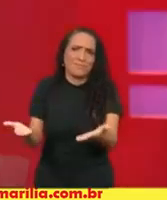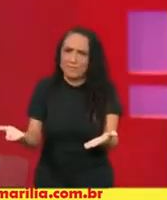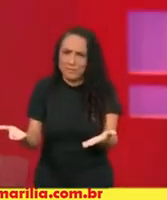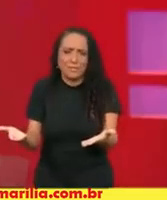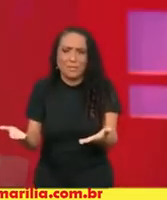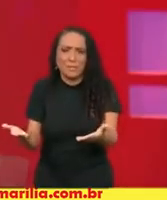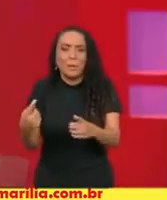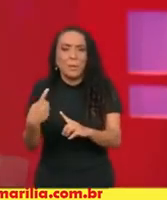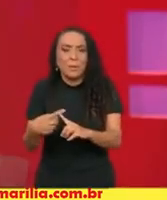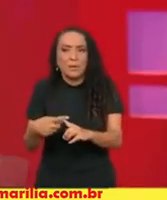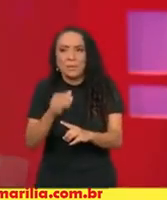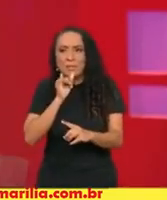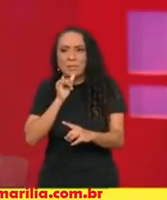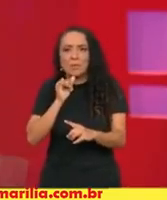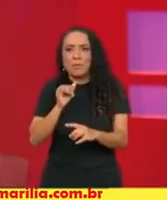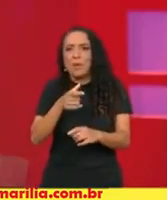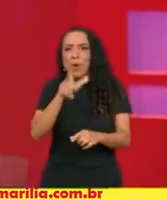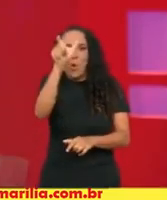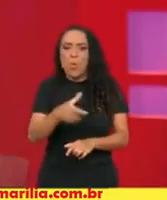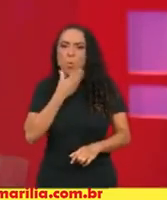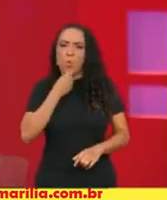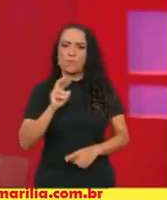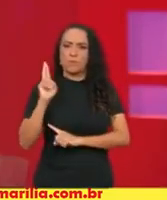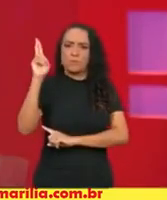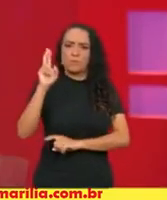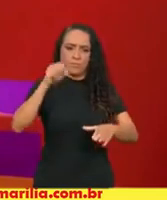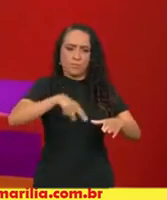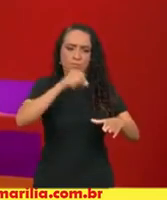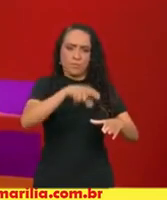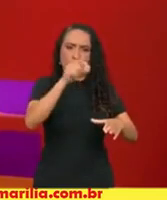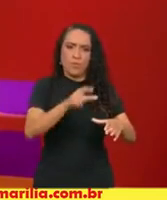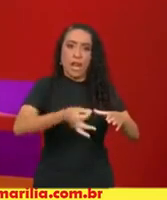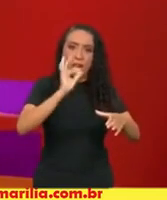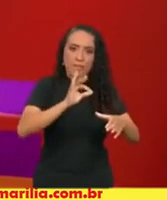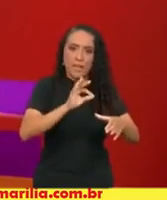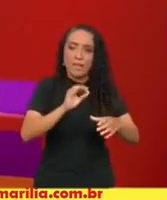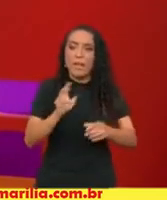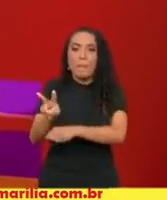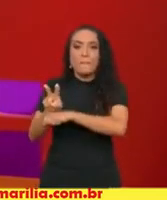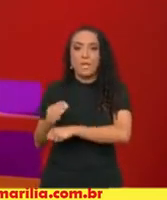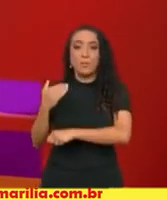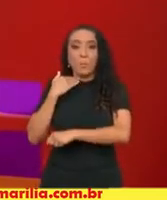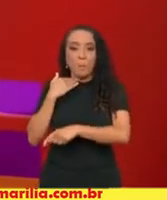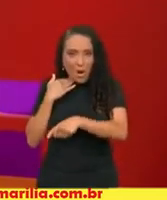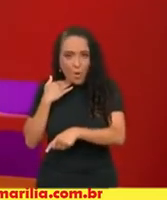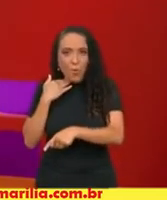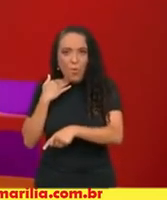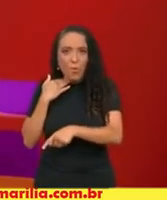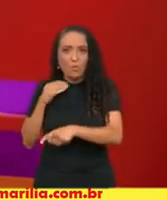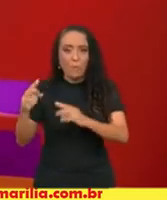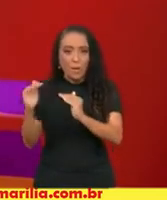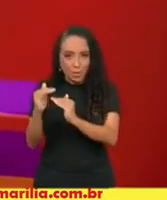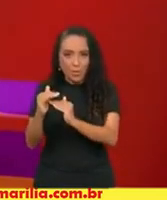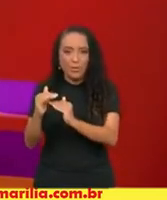seja... um determinado cafeicultor queria levantar um empréstimo hipotecário no Banco do Brasil, que tinha a principal carteira, né, hipotecária do país, evidentemente,